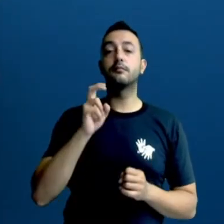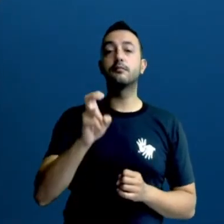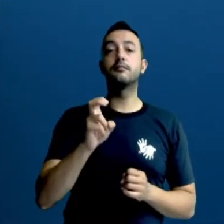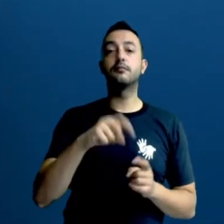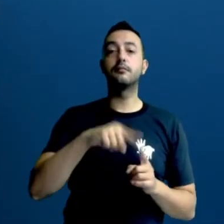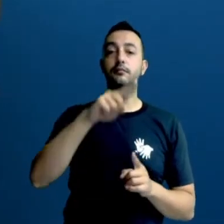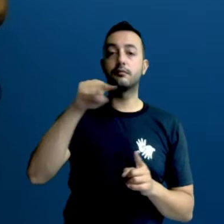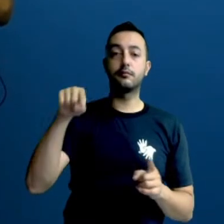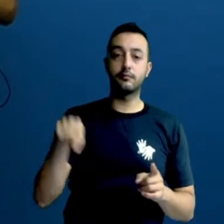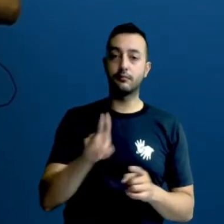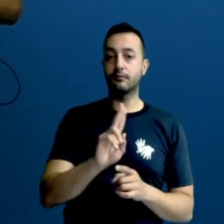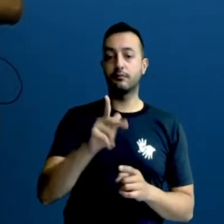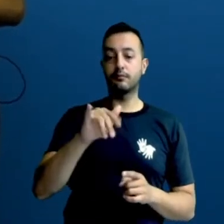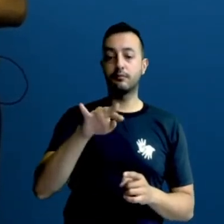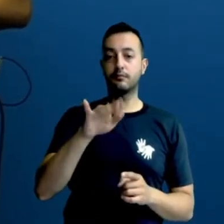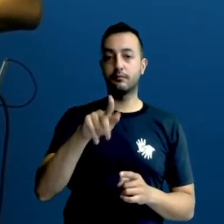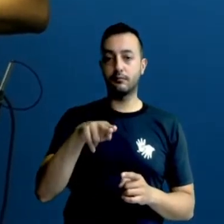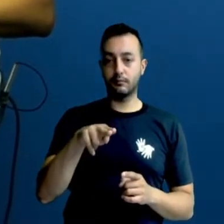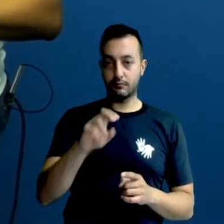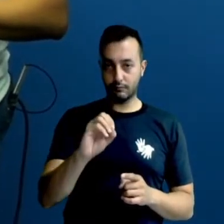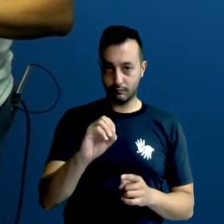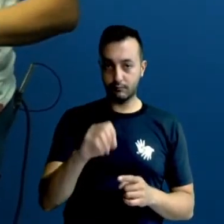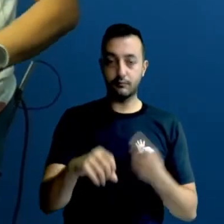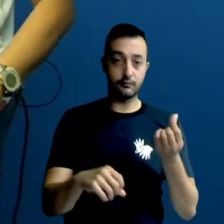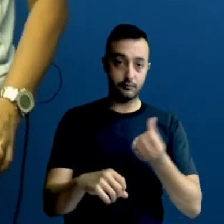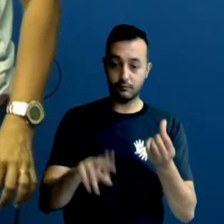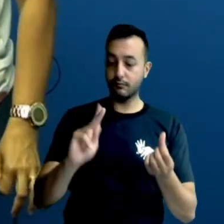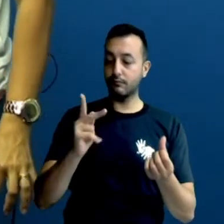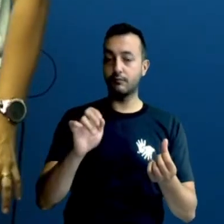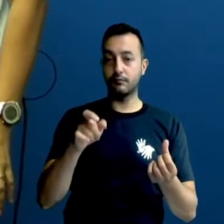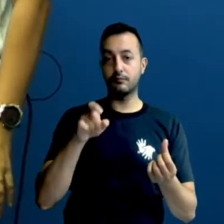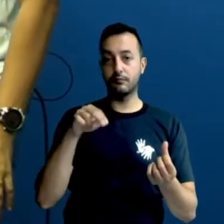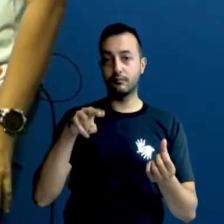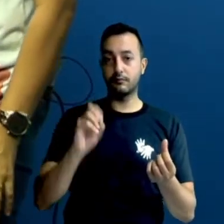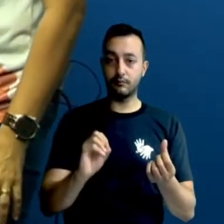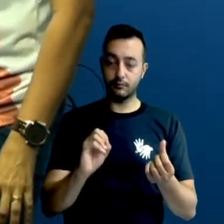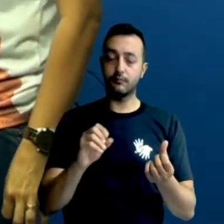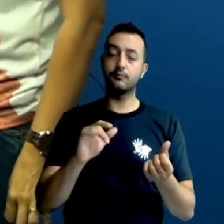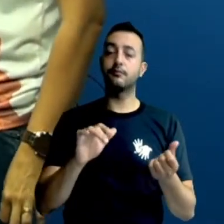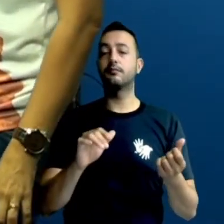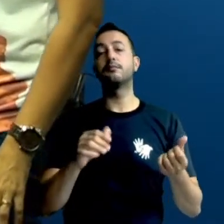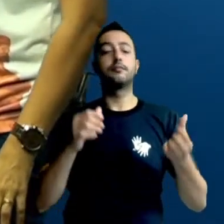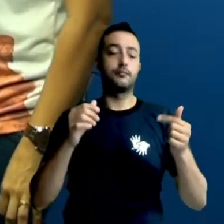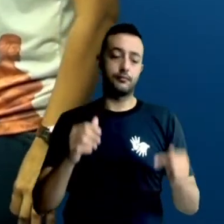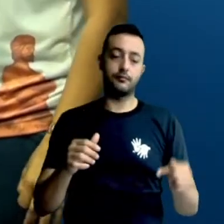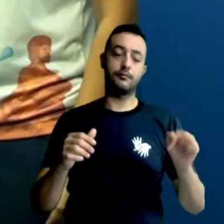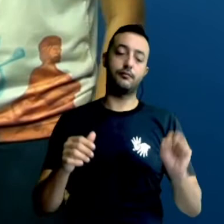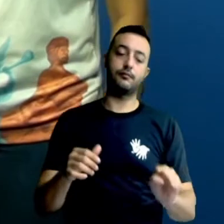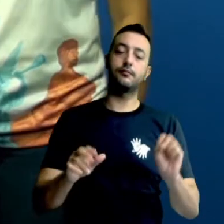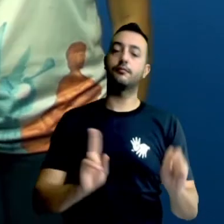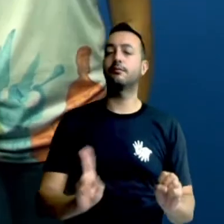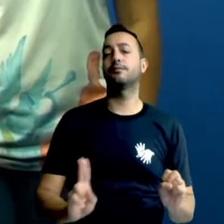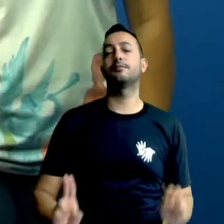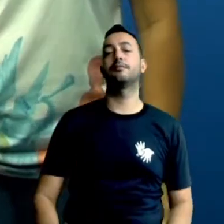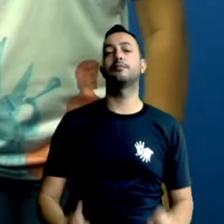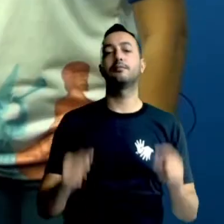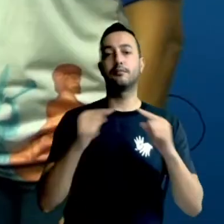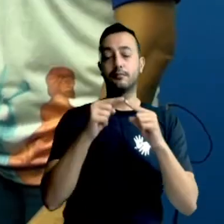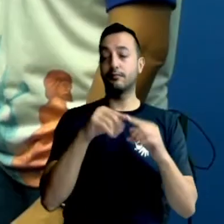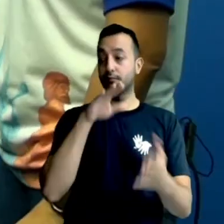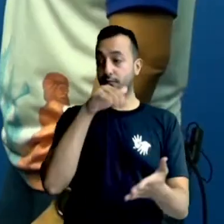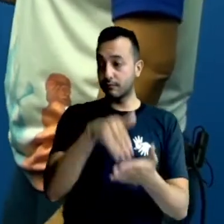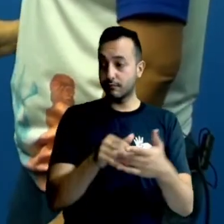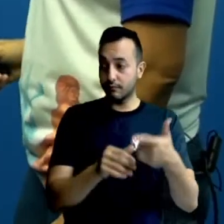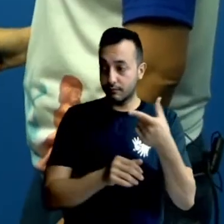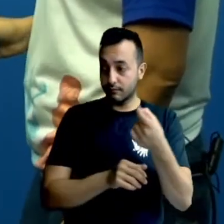lados, chamamos de pentágono, 6 lados, hexágono e assim sucessivamente, gente. Na tabela tem aqui até 20 lados,